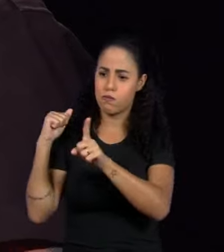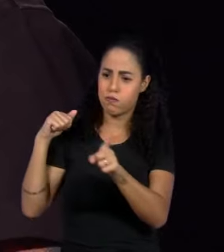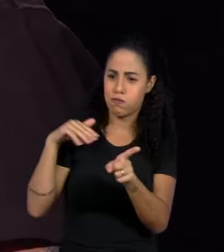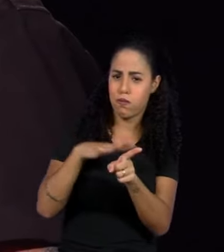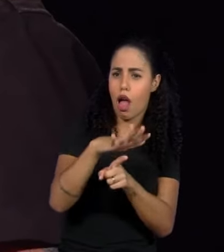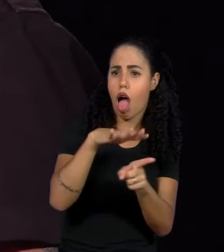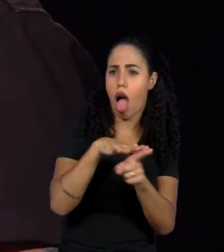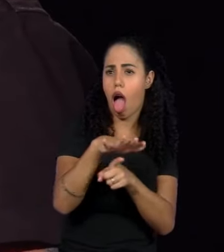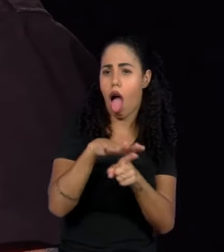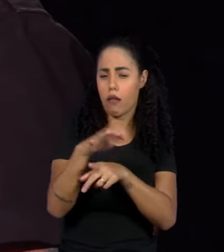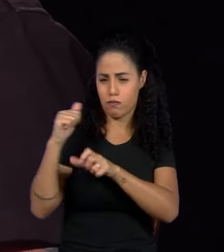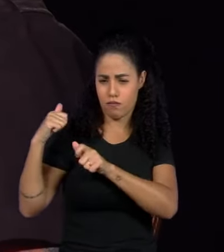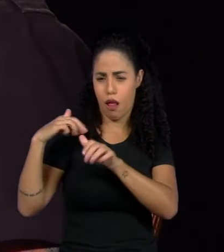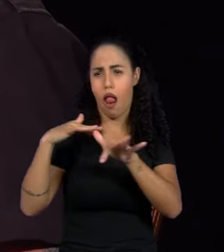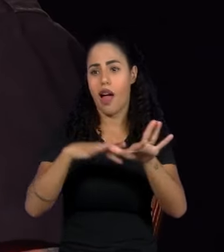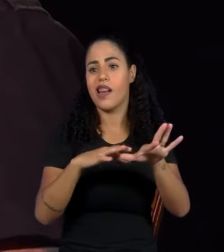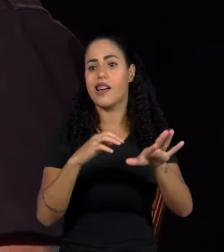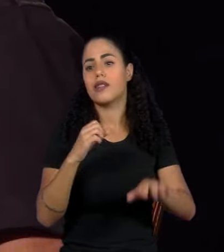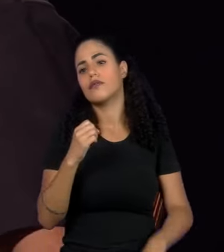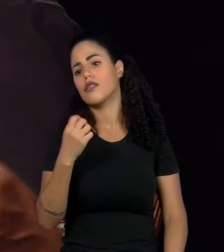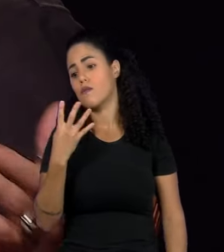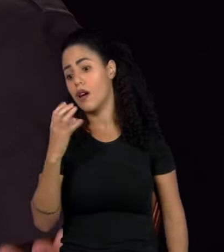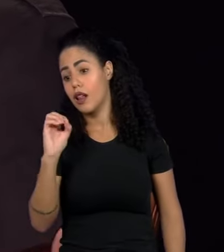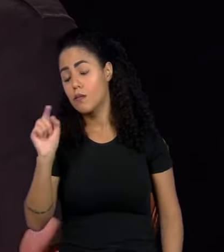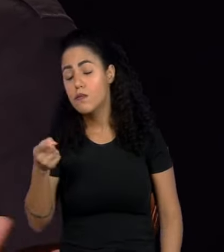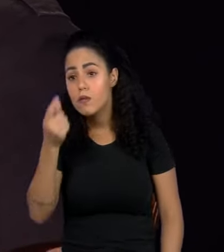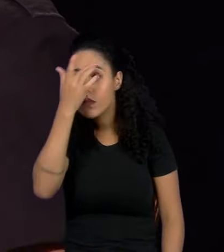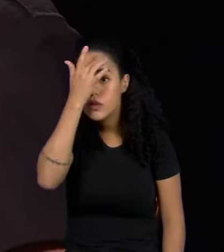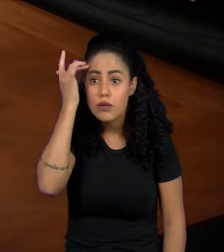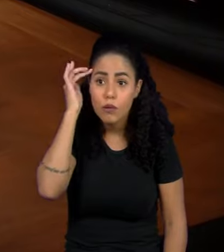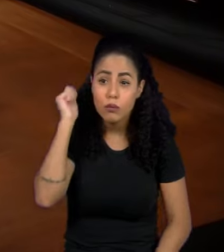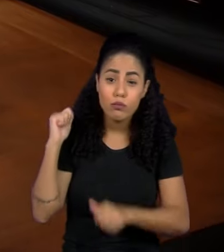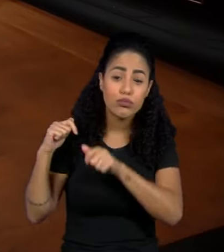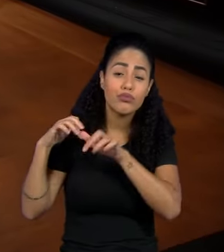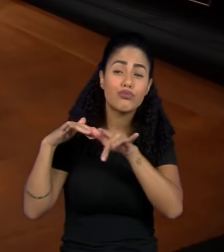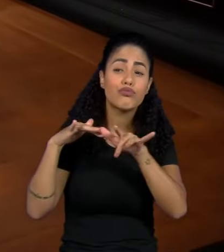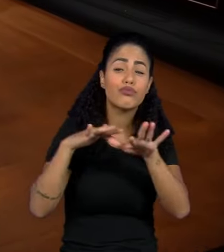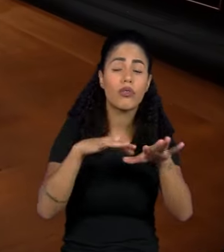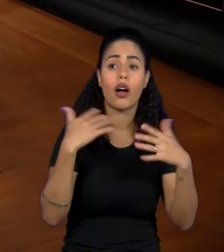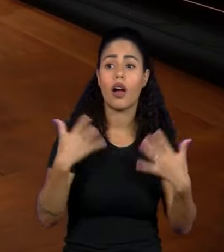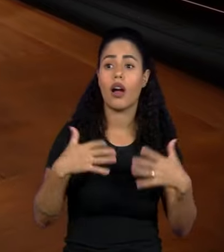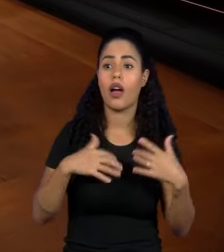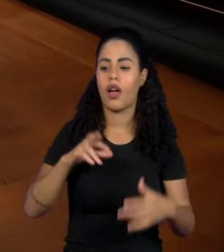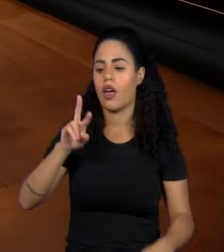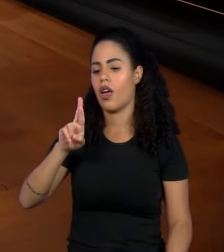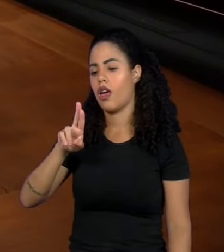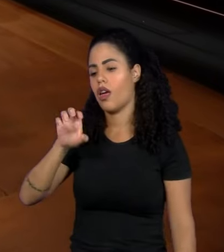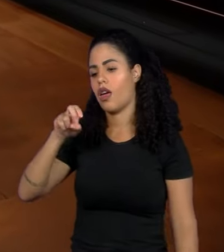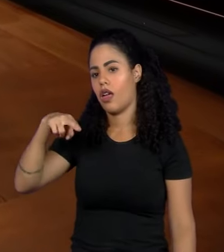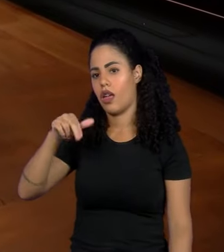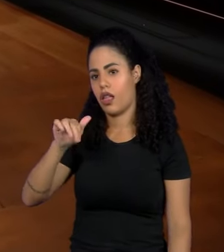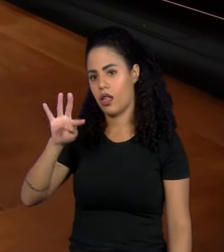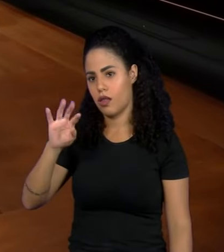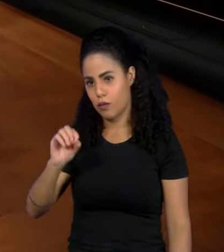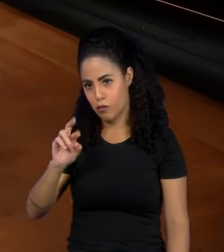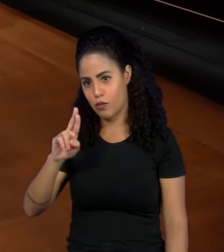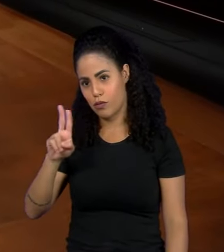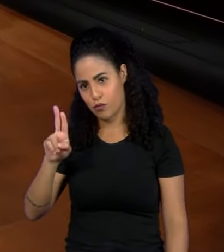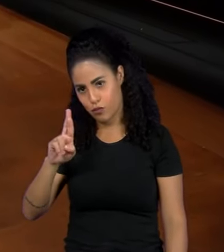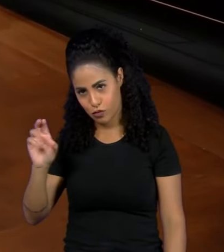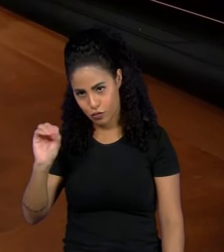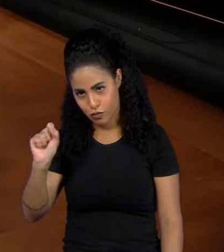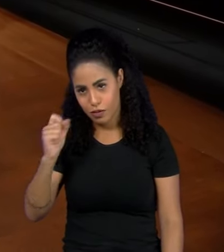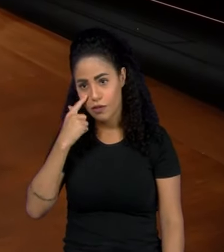pensou. Veio cerca de 40 mil pessoas. A gente teve, Renato Russo veio do Rio de Janeiro, estava lá na plateia, misturado